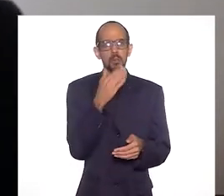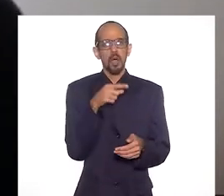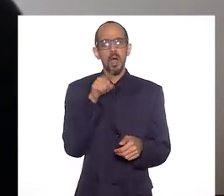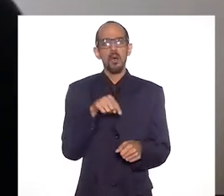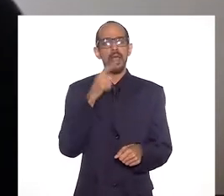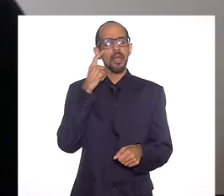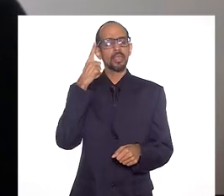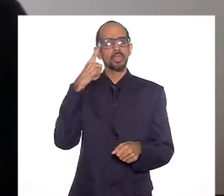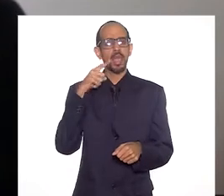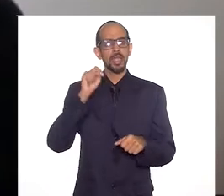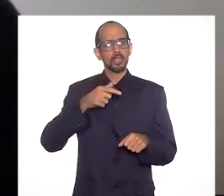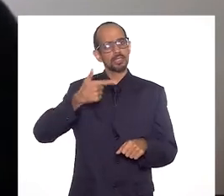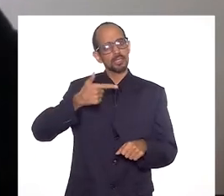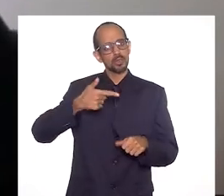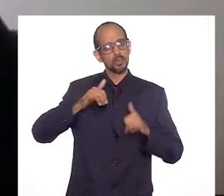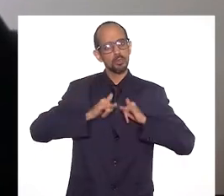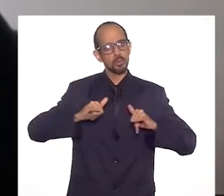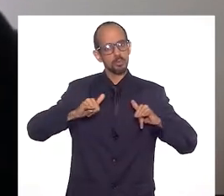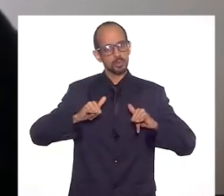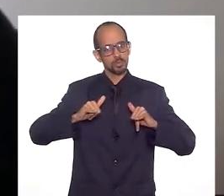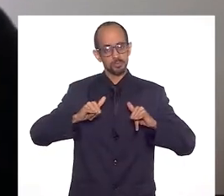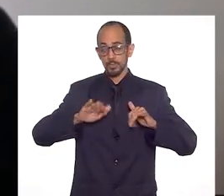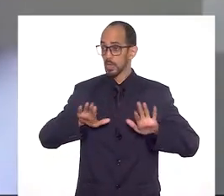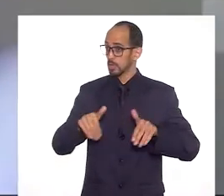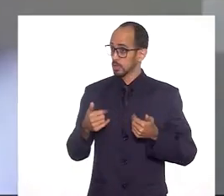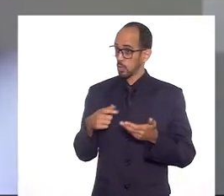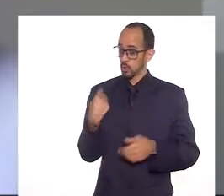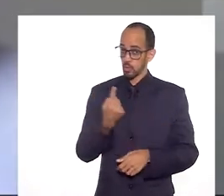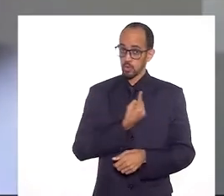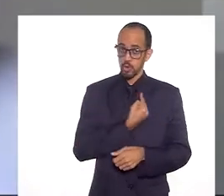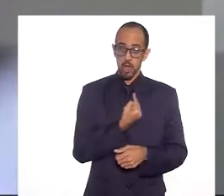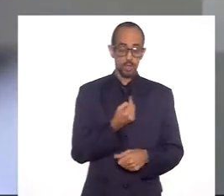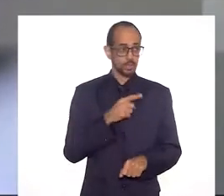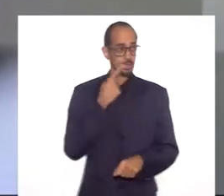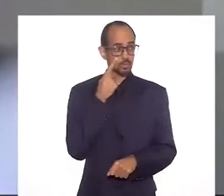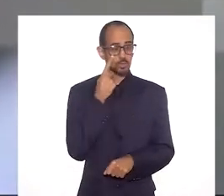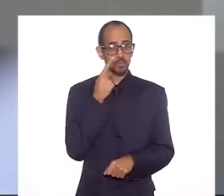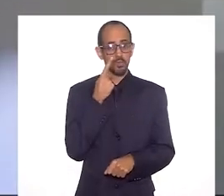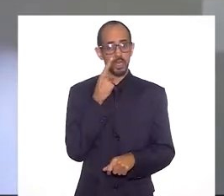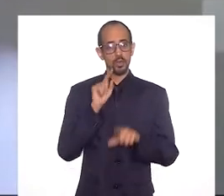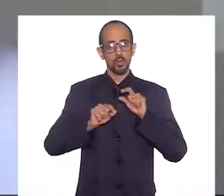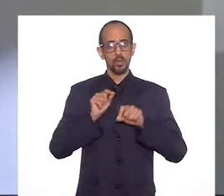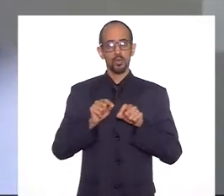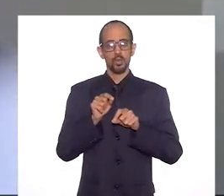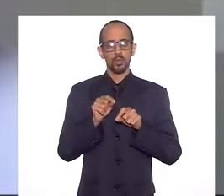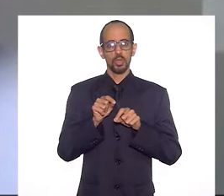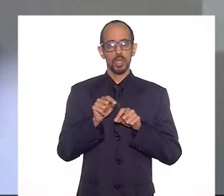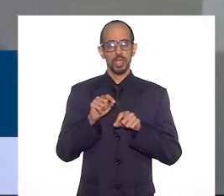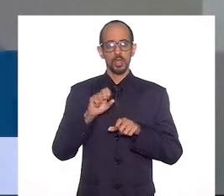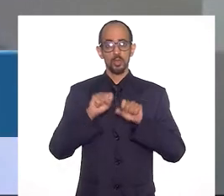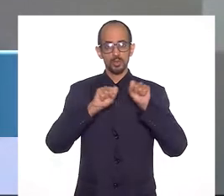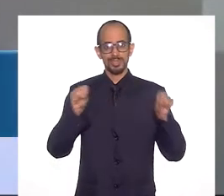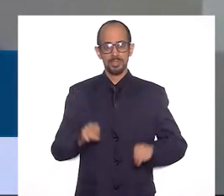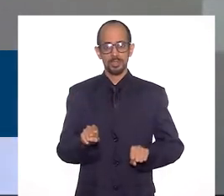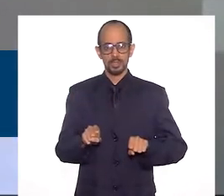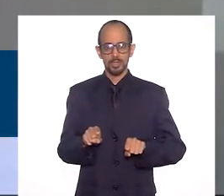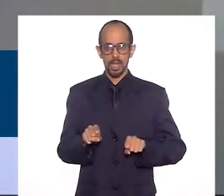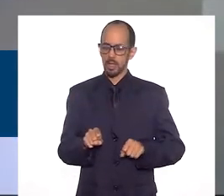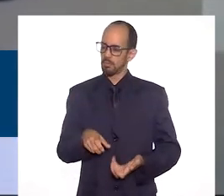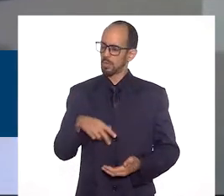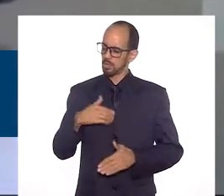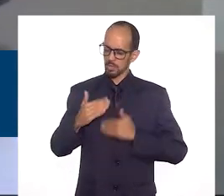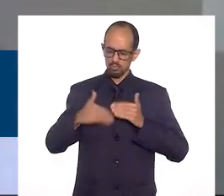que vocês estão lançando essa semana? Bom, a gente está vendo, como você falou, né, que o ecossistema de negócios de impacto está